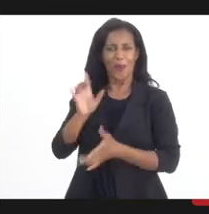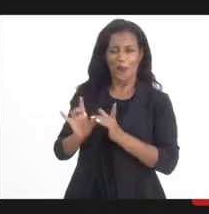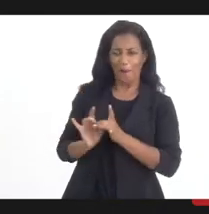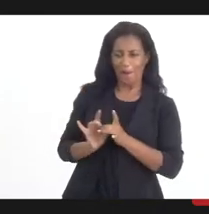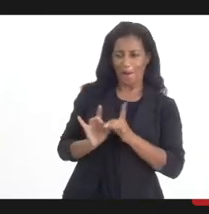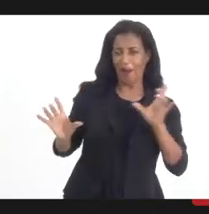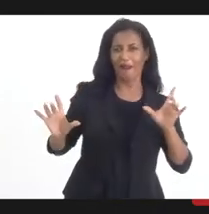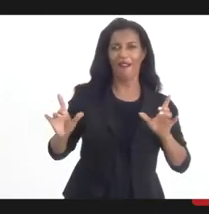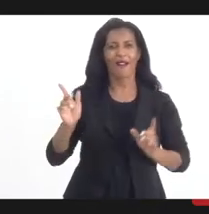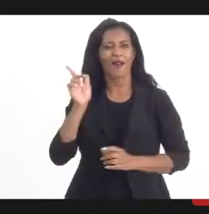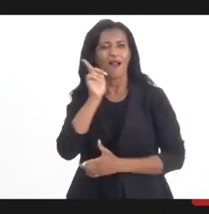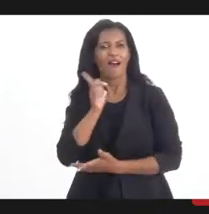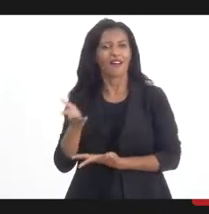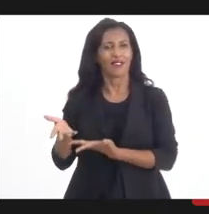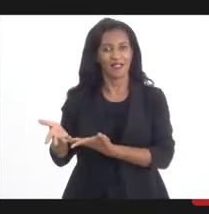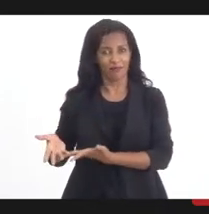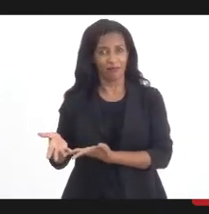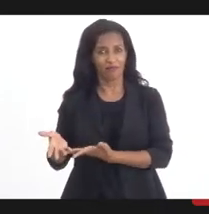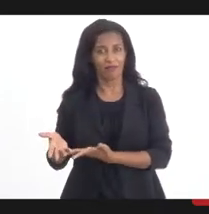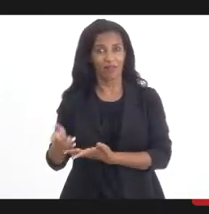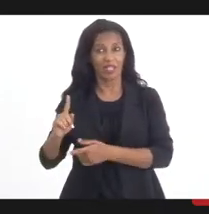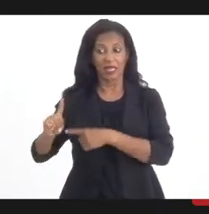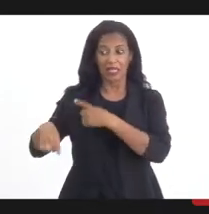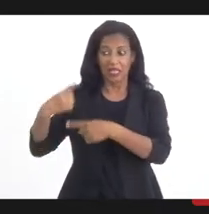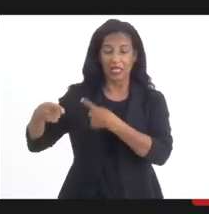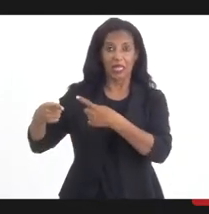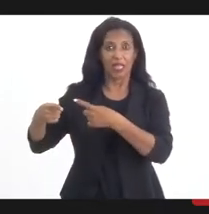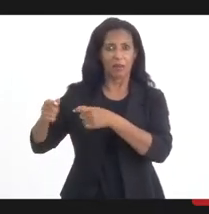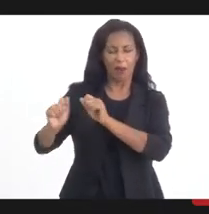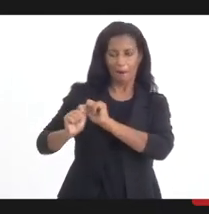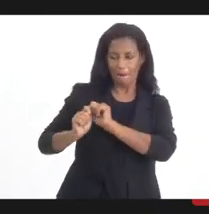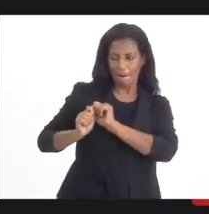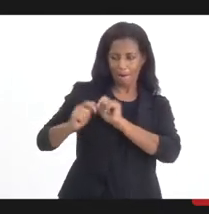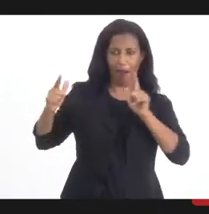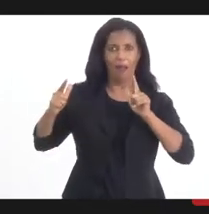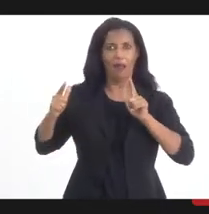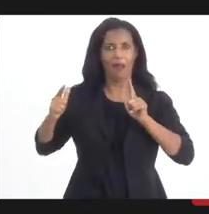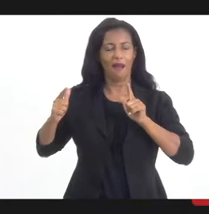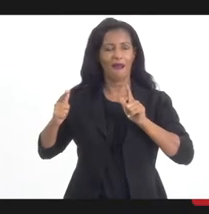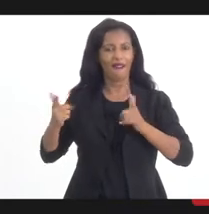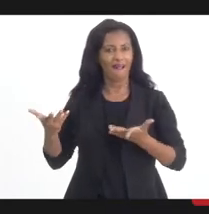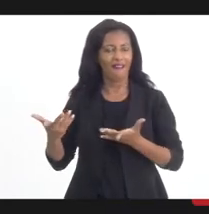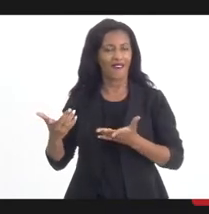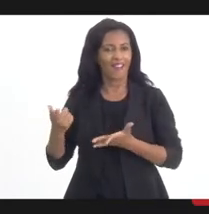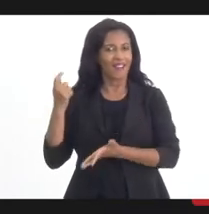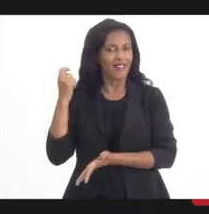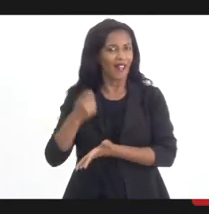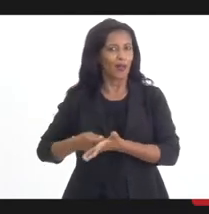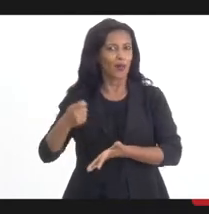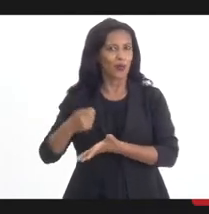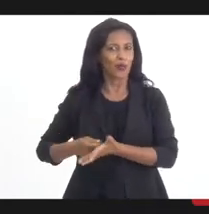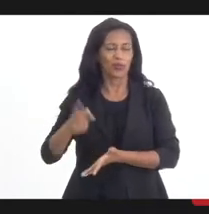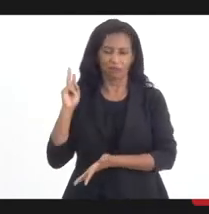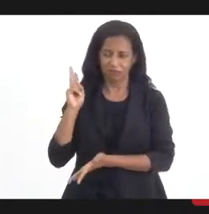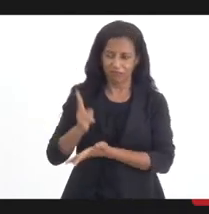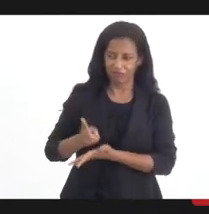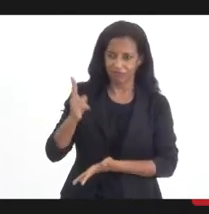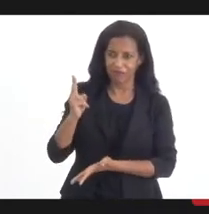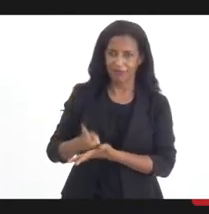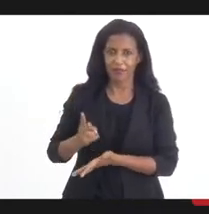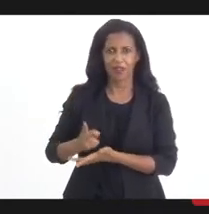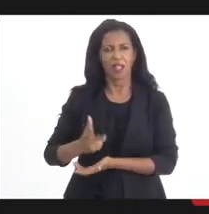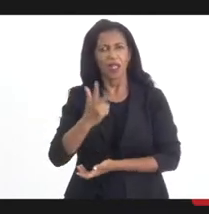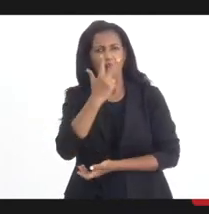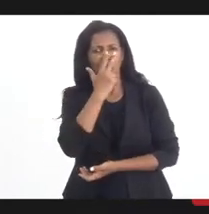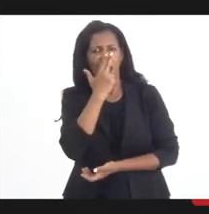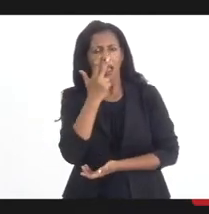após essa autonomia universitária da UENF, a UENF explodiu, bombou, e a luta foi constante. E aqui parece que